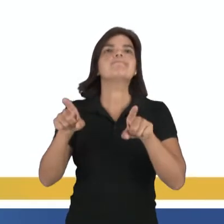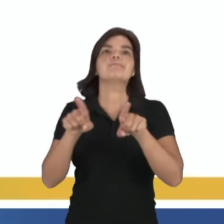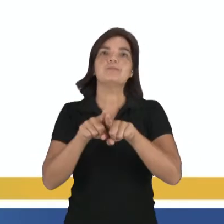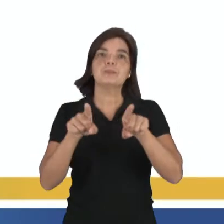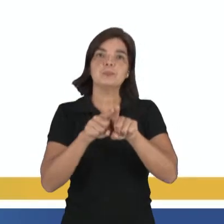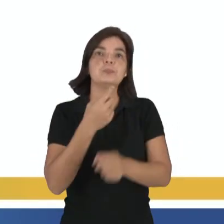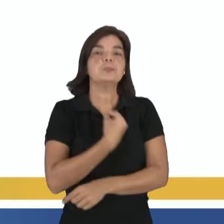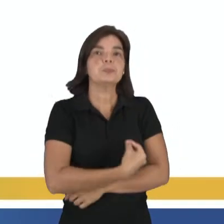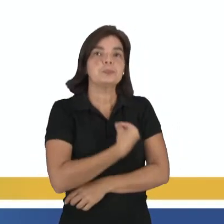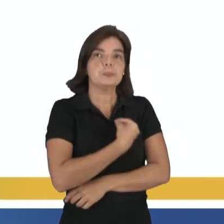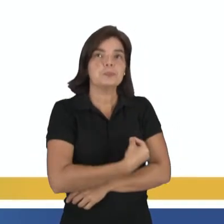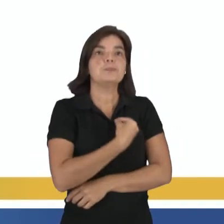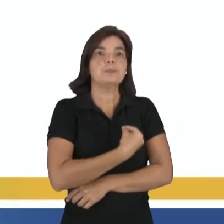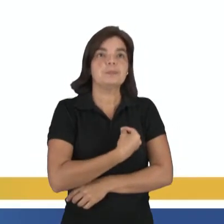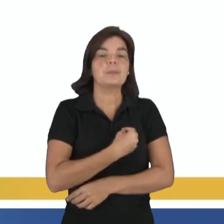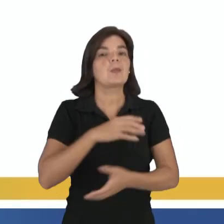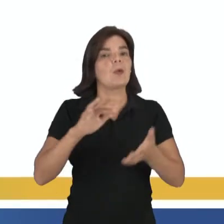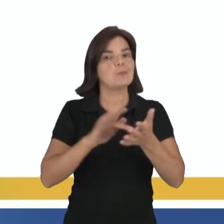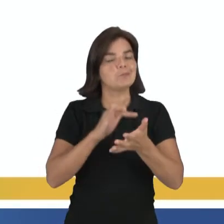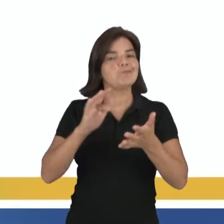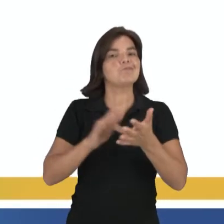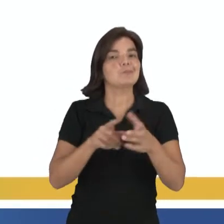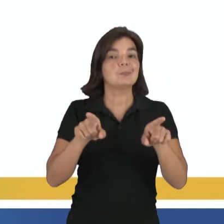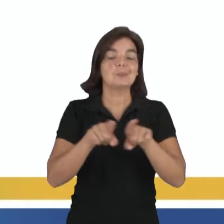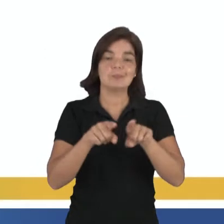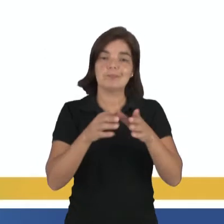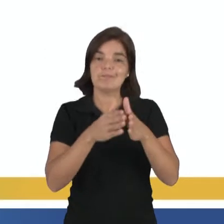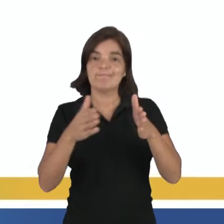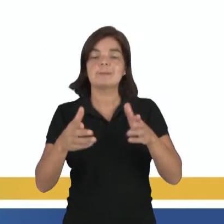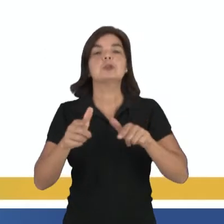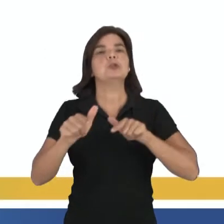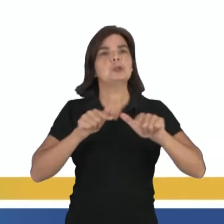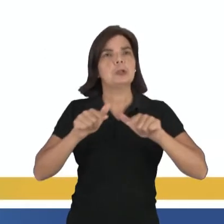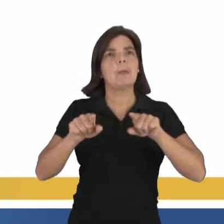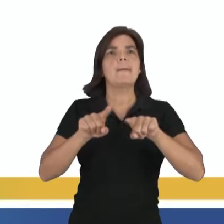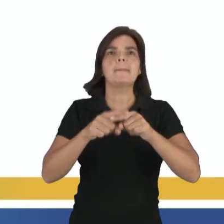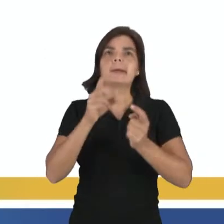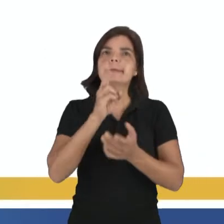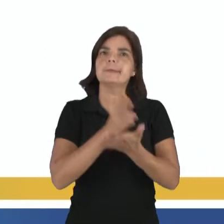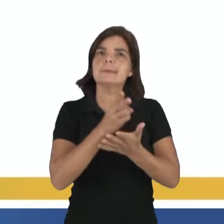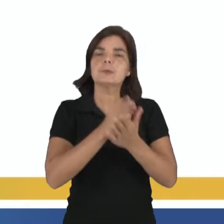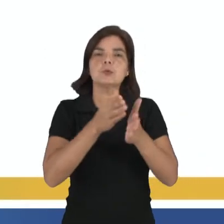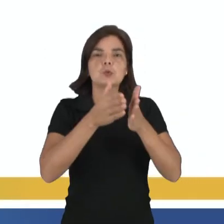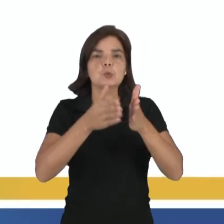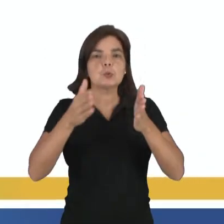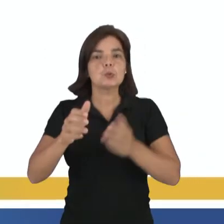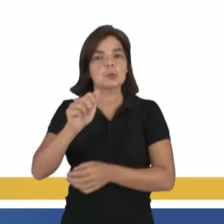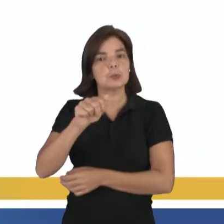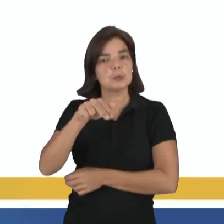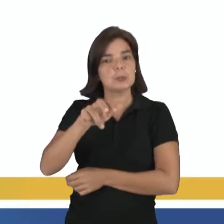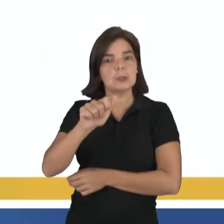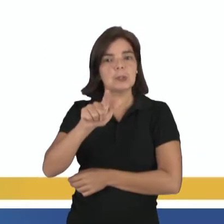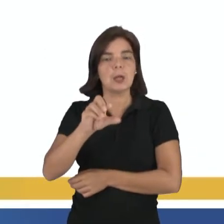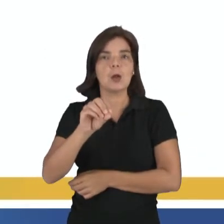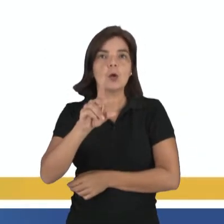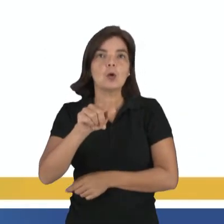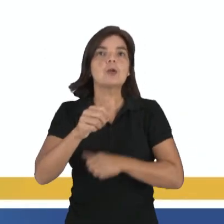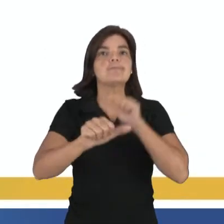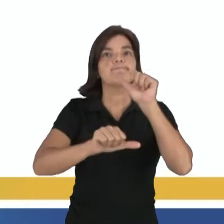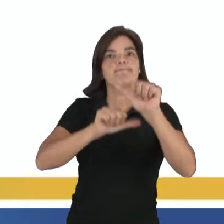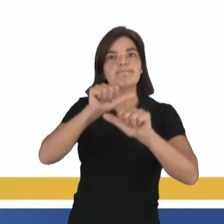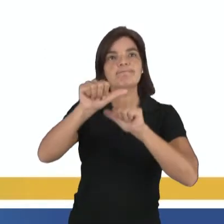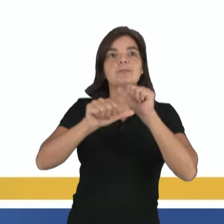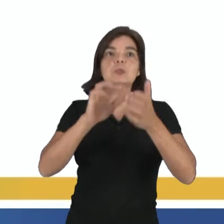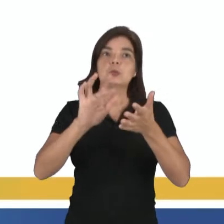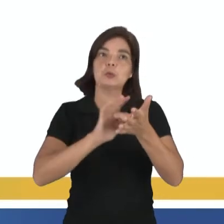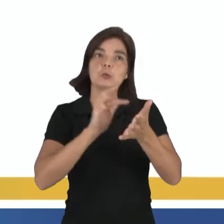que estamos vivendo em plena era digital, ainda que se trate de uma jornada. Cada vez mais os processos analógicos estão sendo